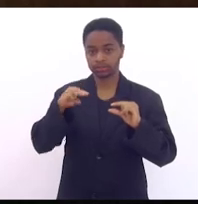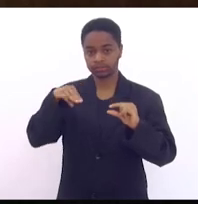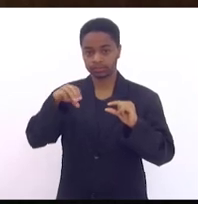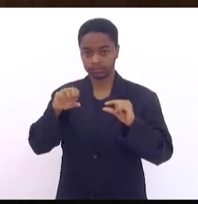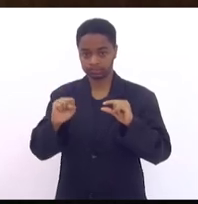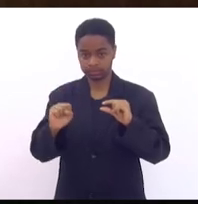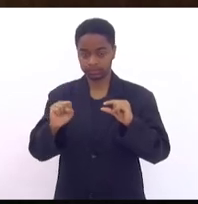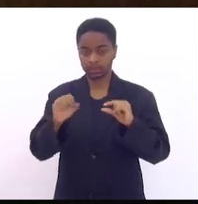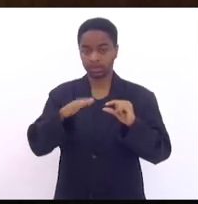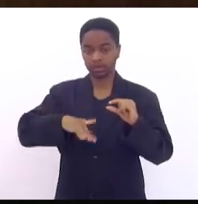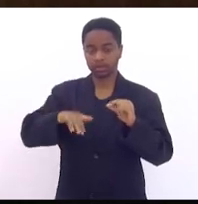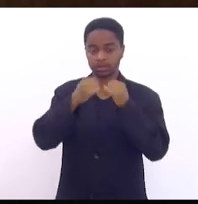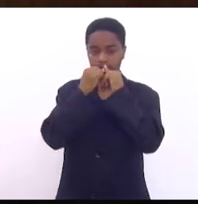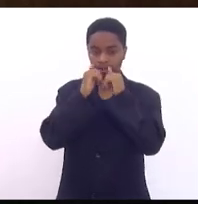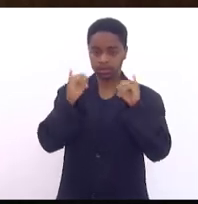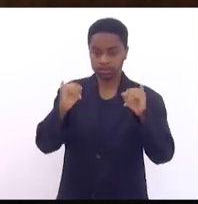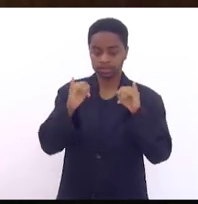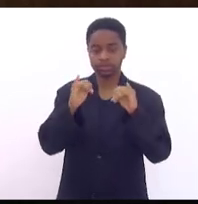em energia,